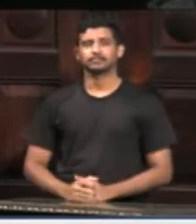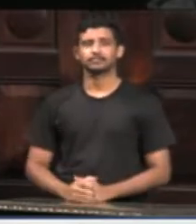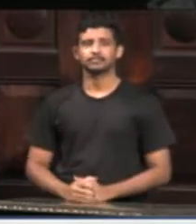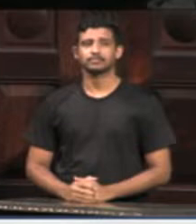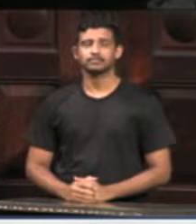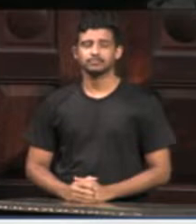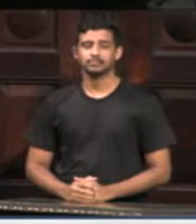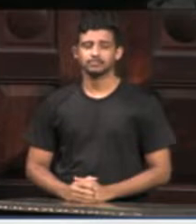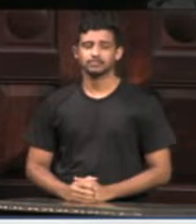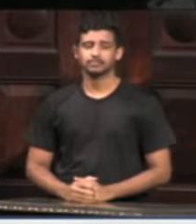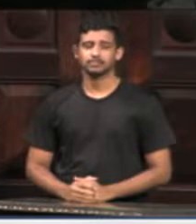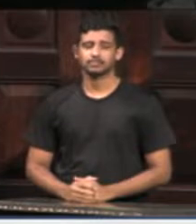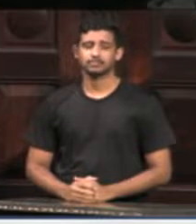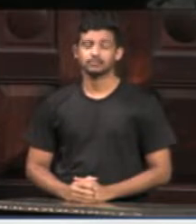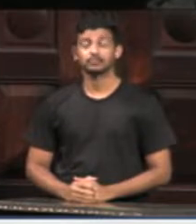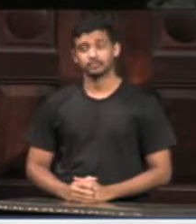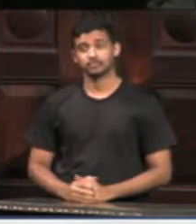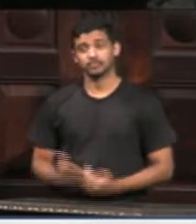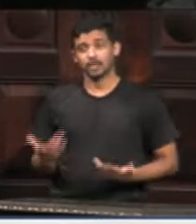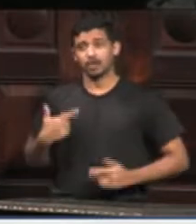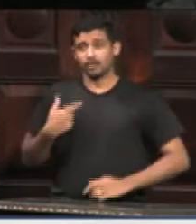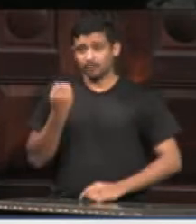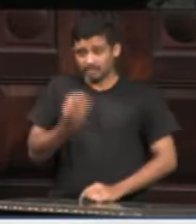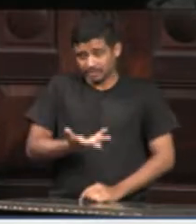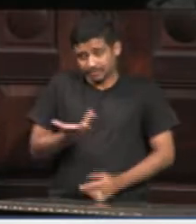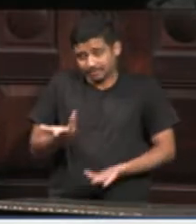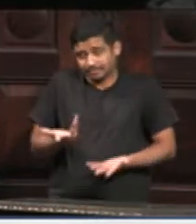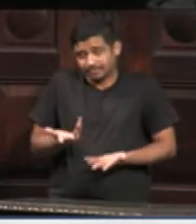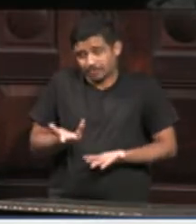dar o parecer